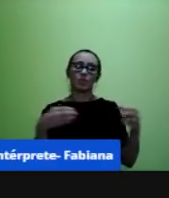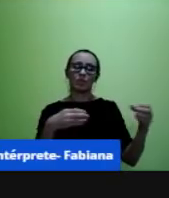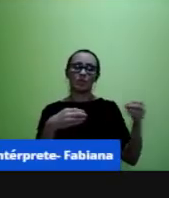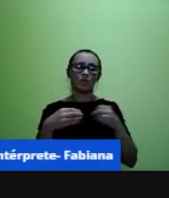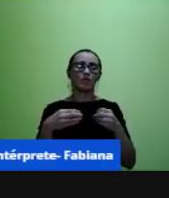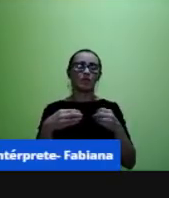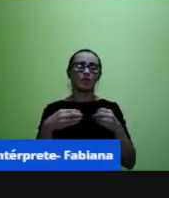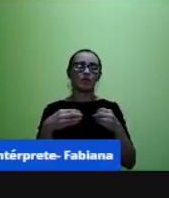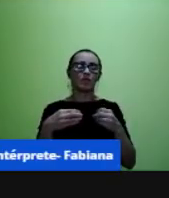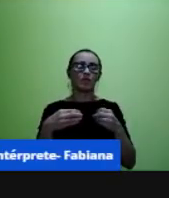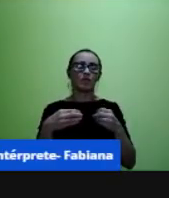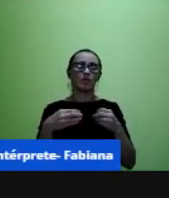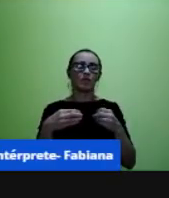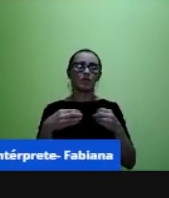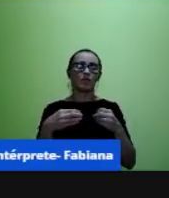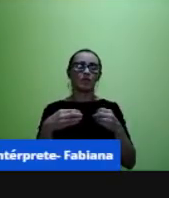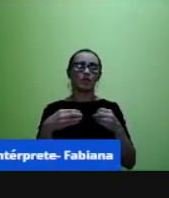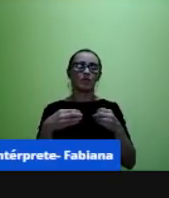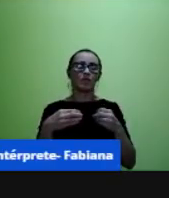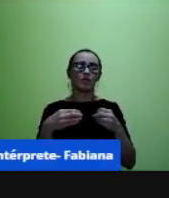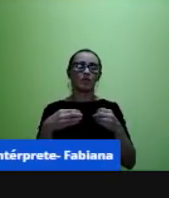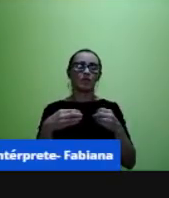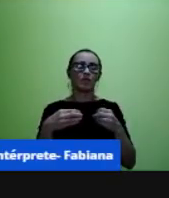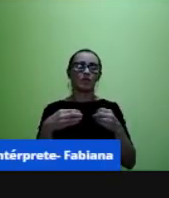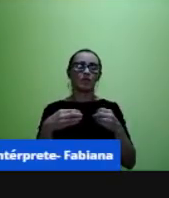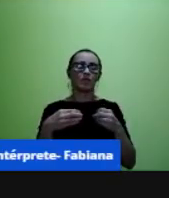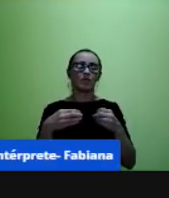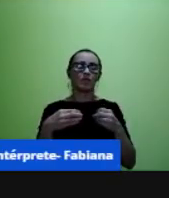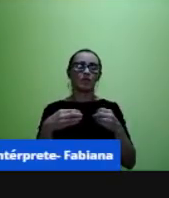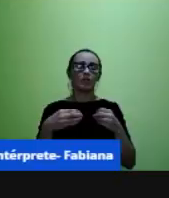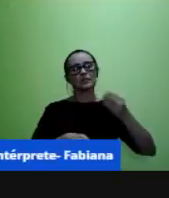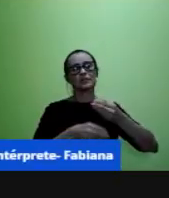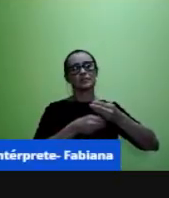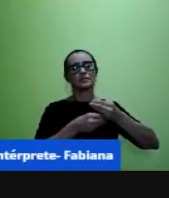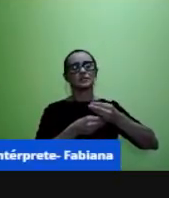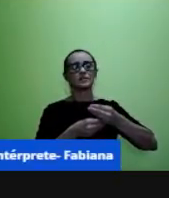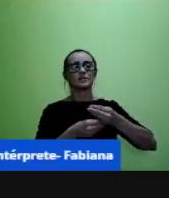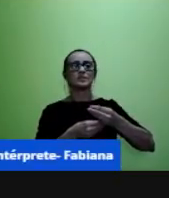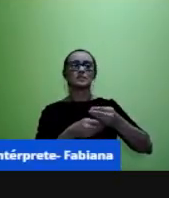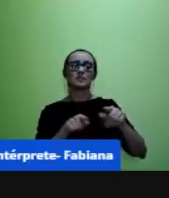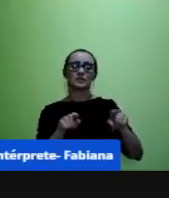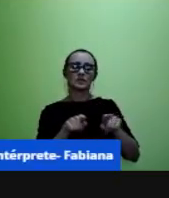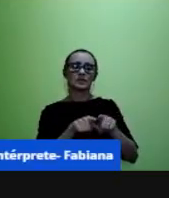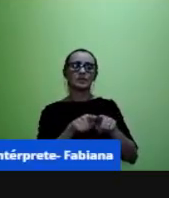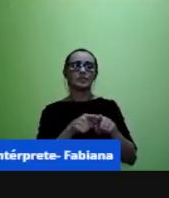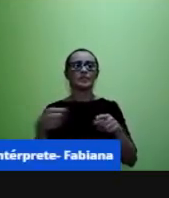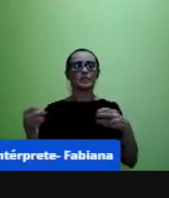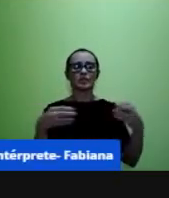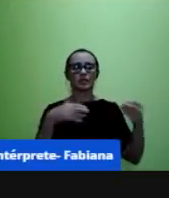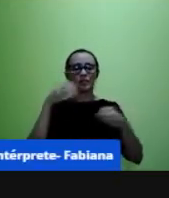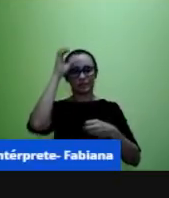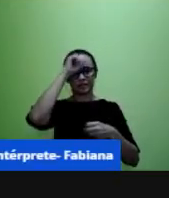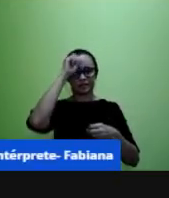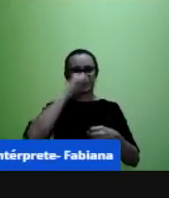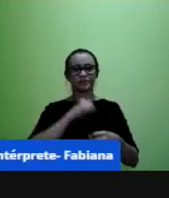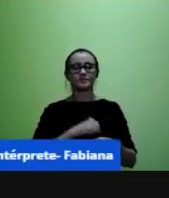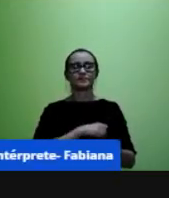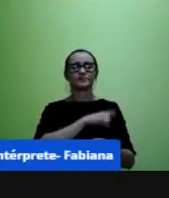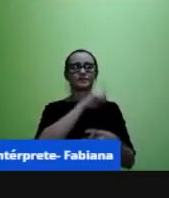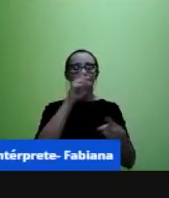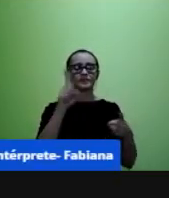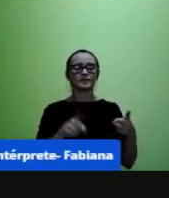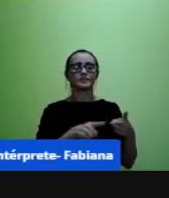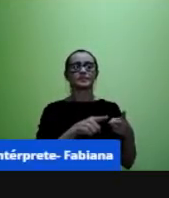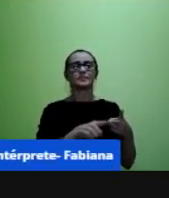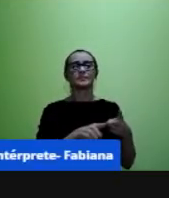conteúdos complementares, né, e definir também novas aprendizagens. Outro tipo de avaliação é a somativa,